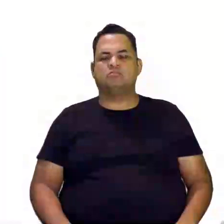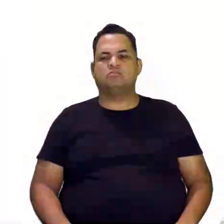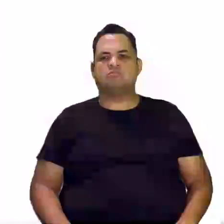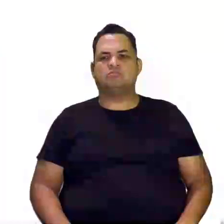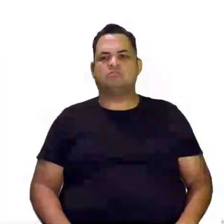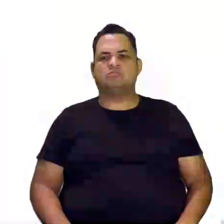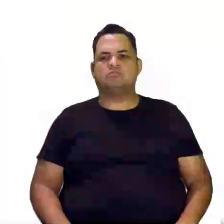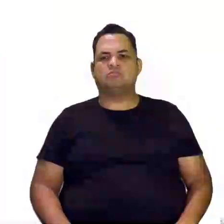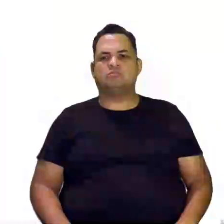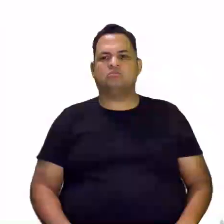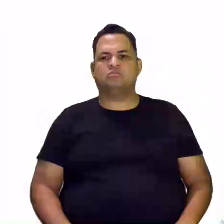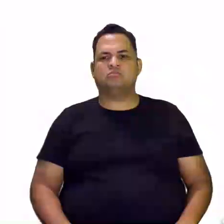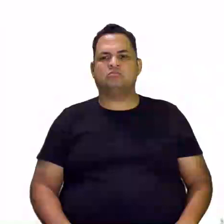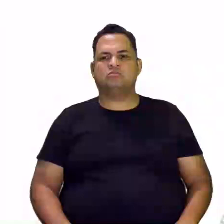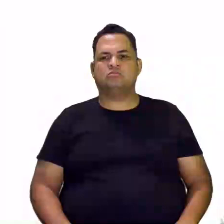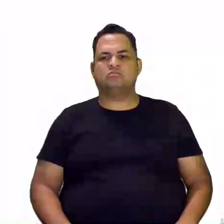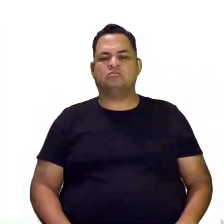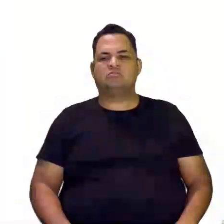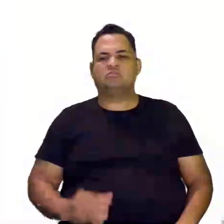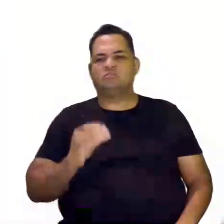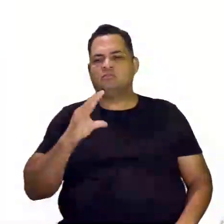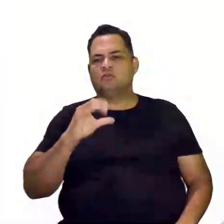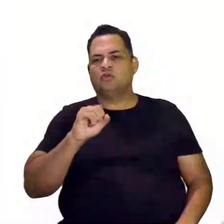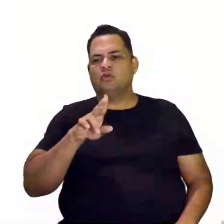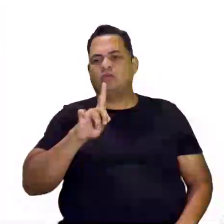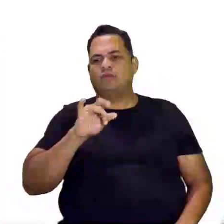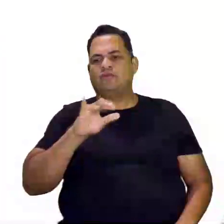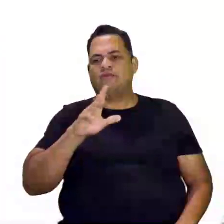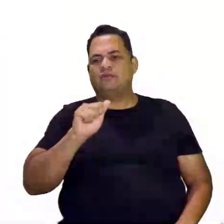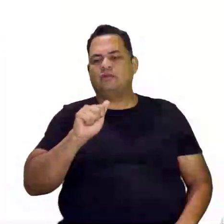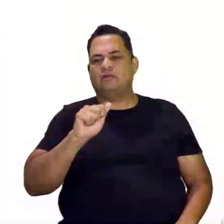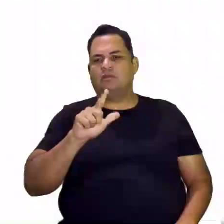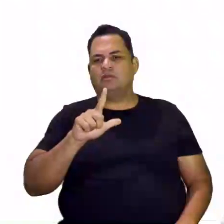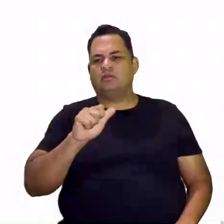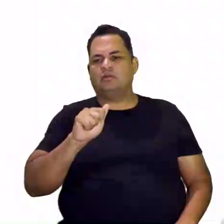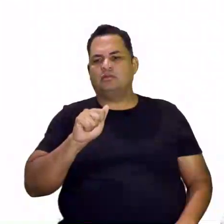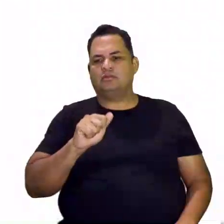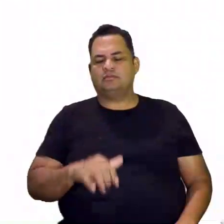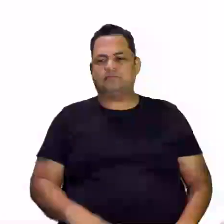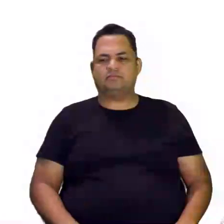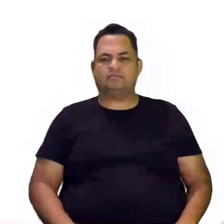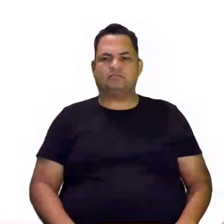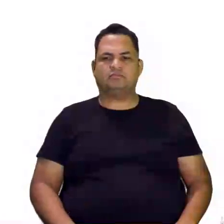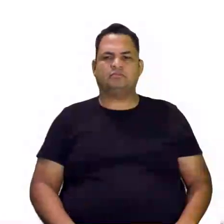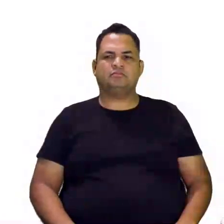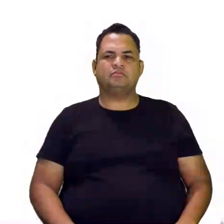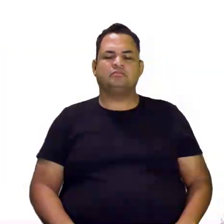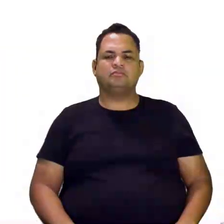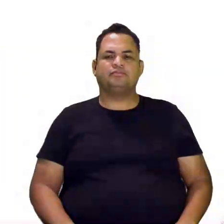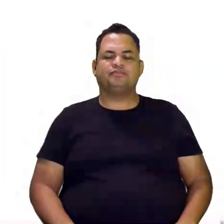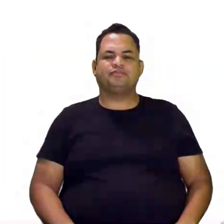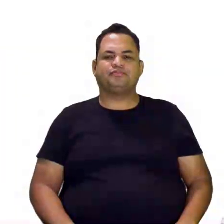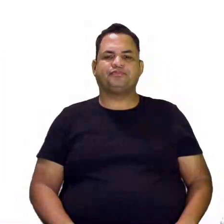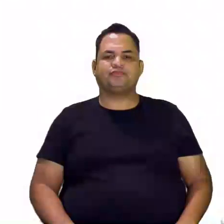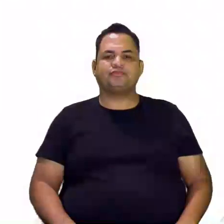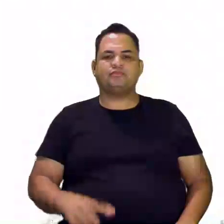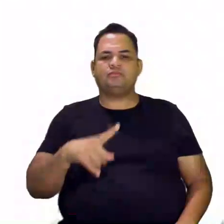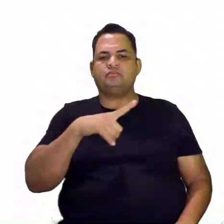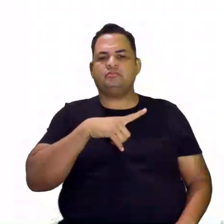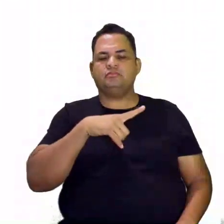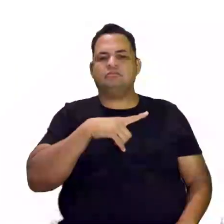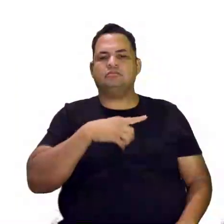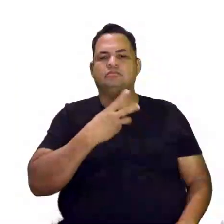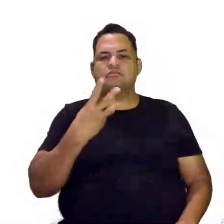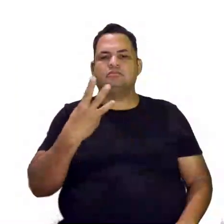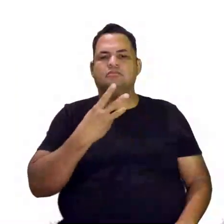que é a clorofila. Tá bom? Então, você tem